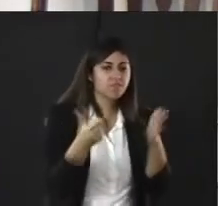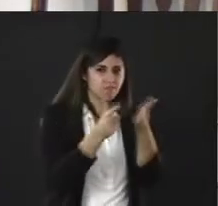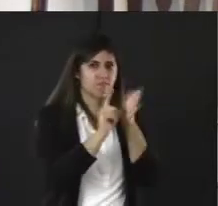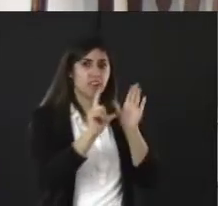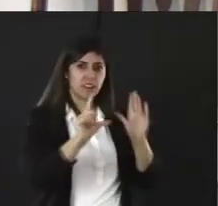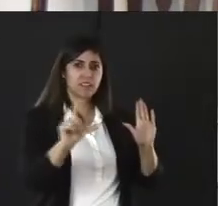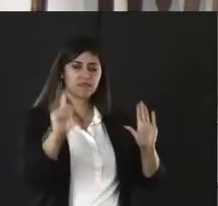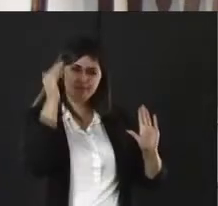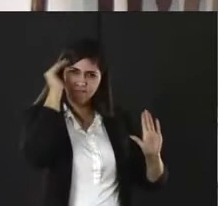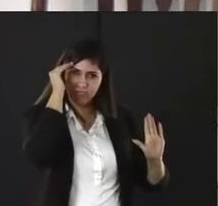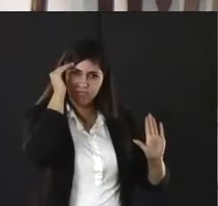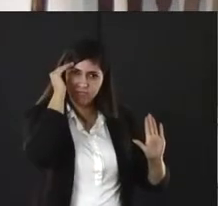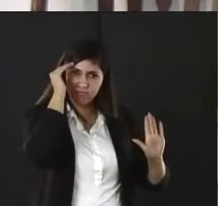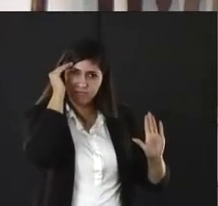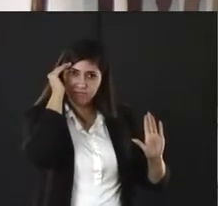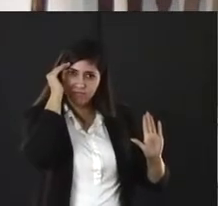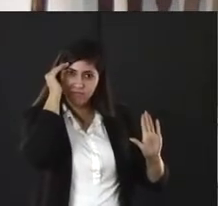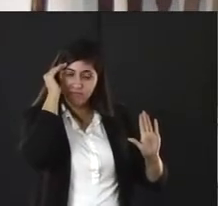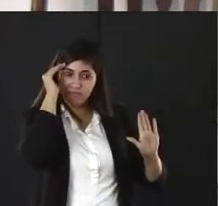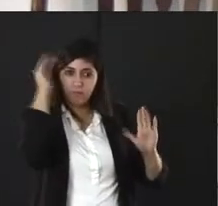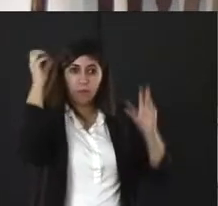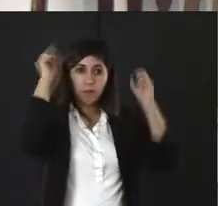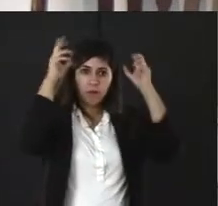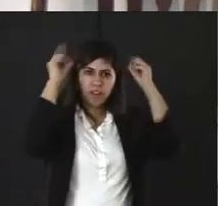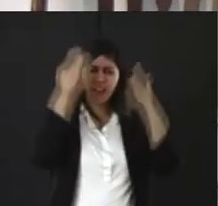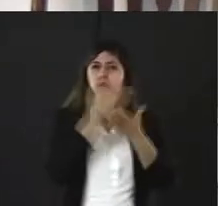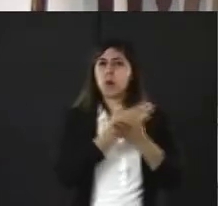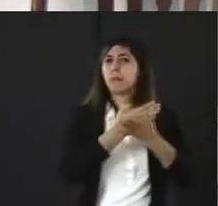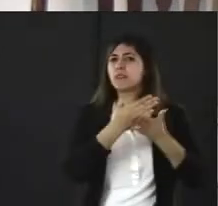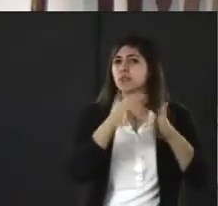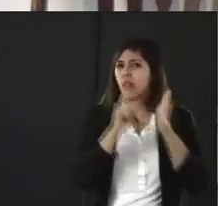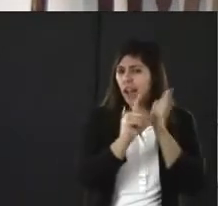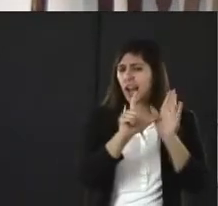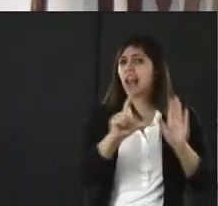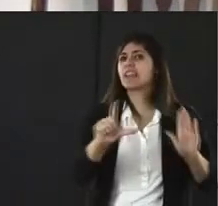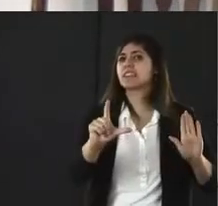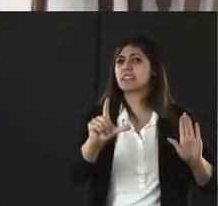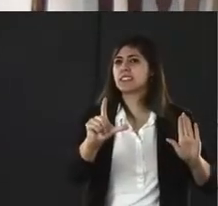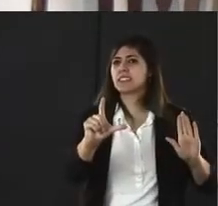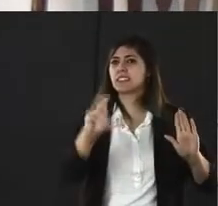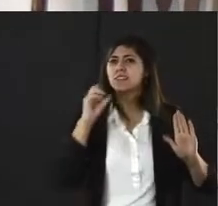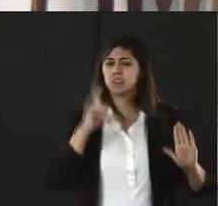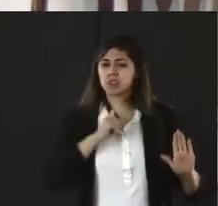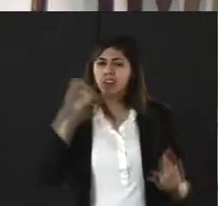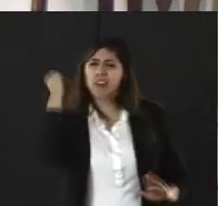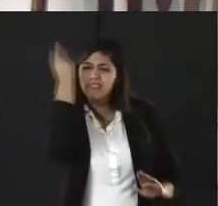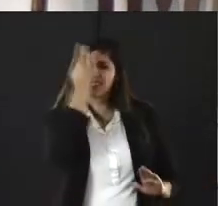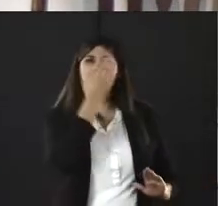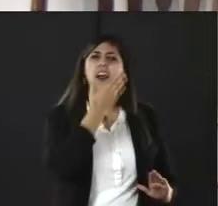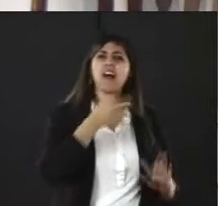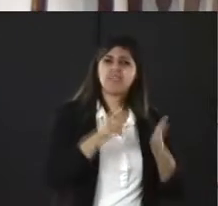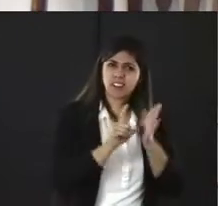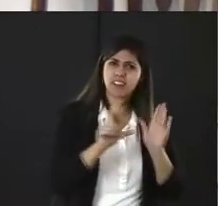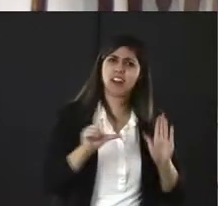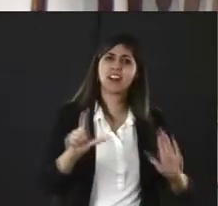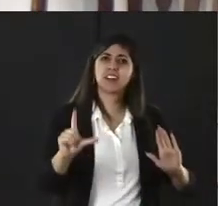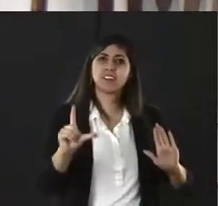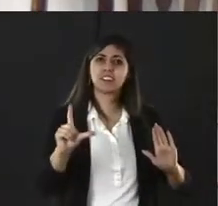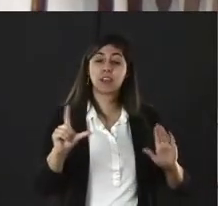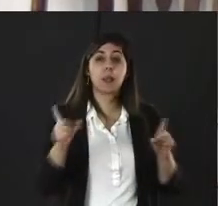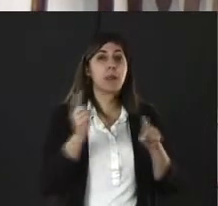então se moisés foi o homem da lei e havia graça na lei também